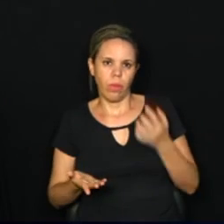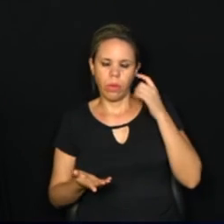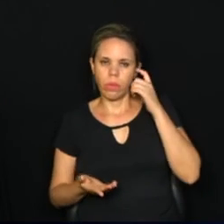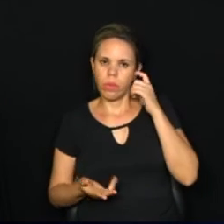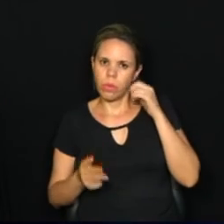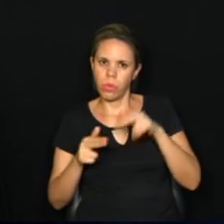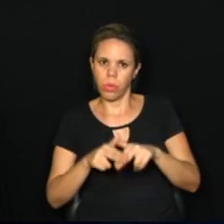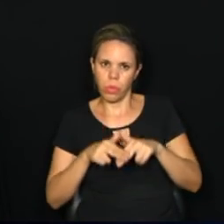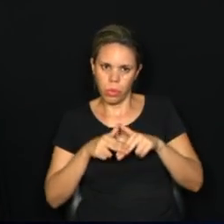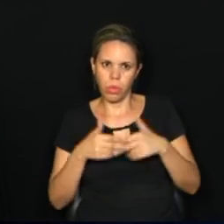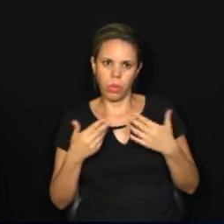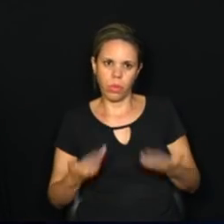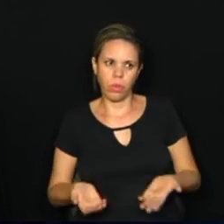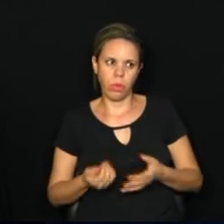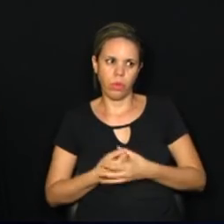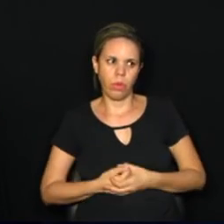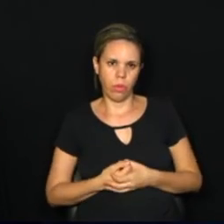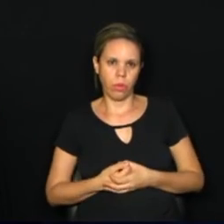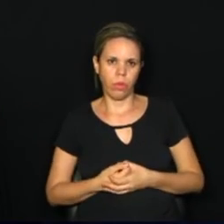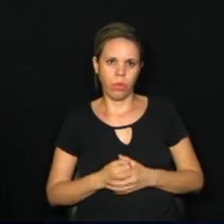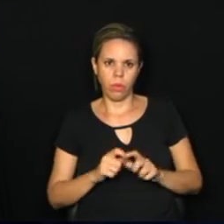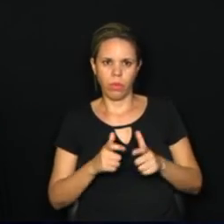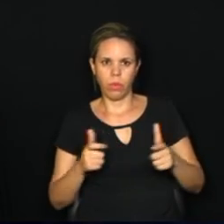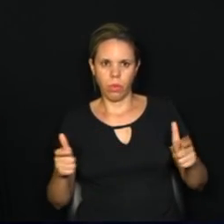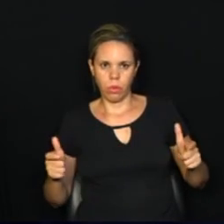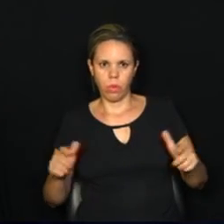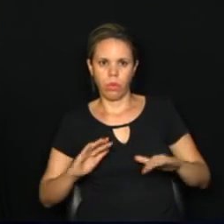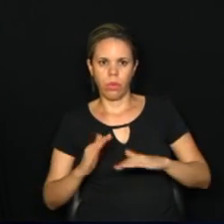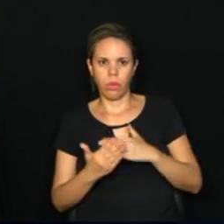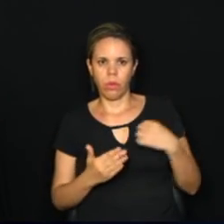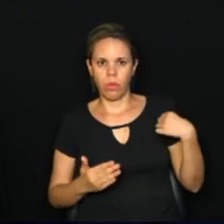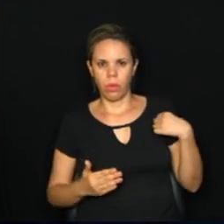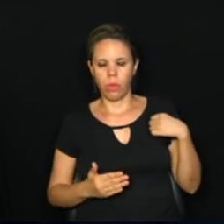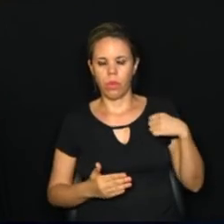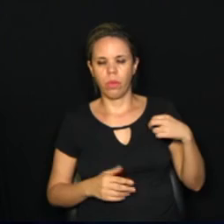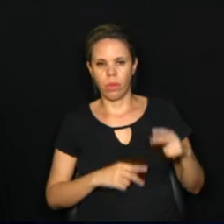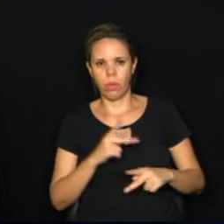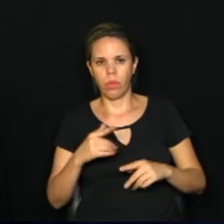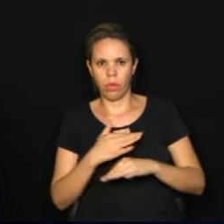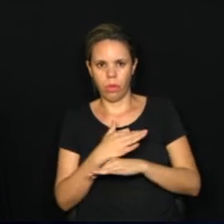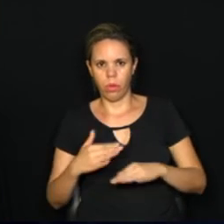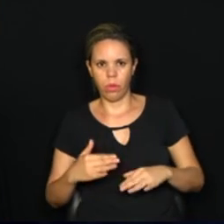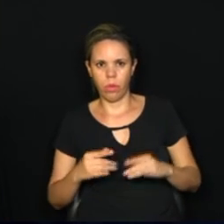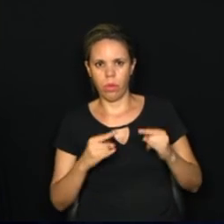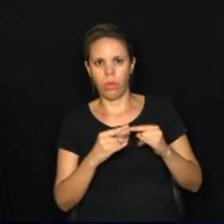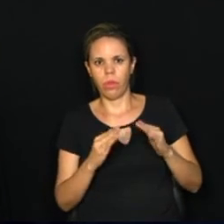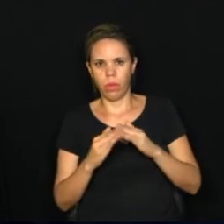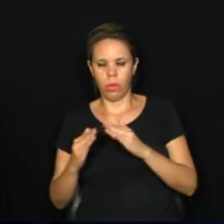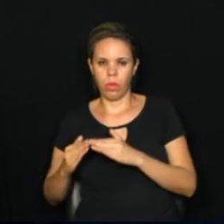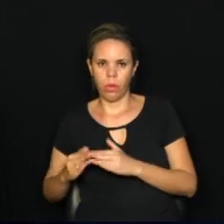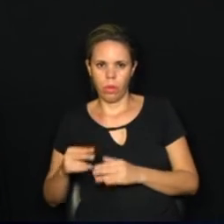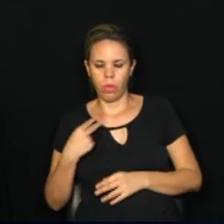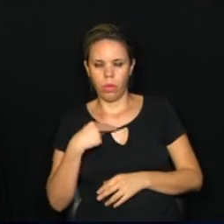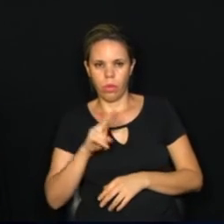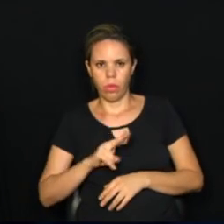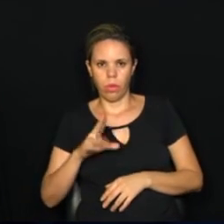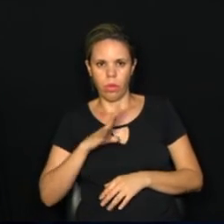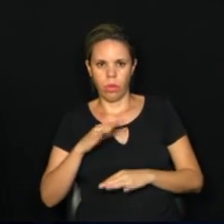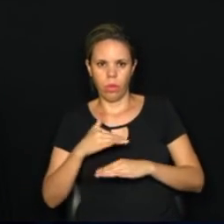função já do crescimento urbano, das ocupações das cidades, né, a questão